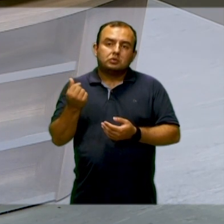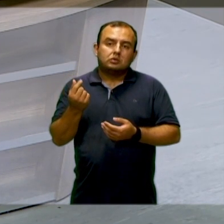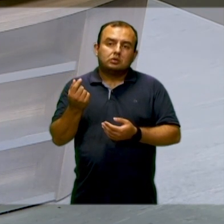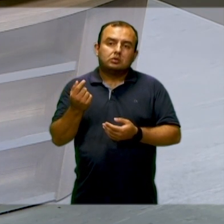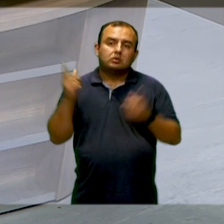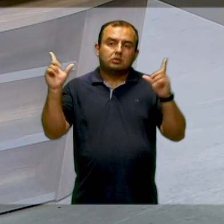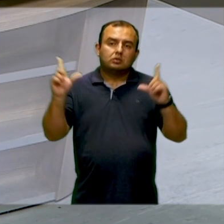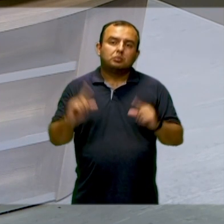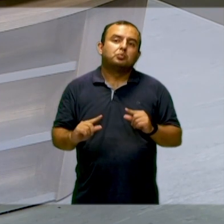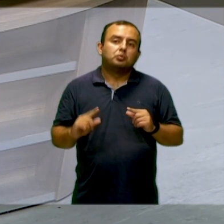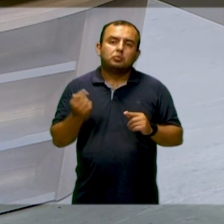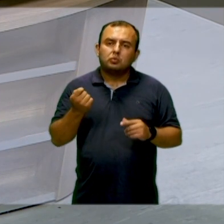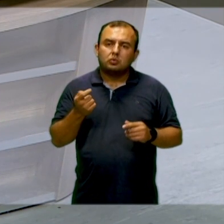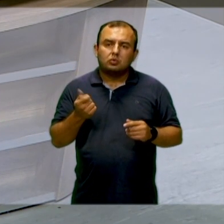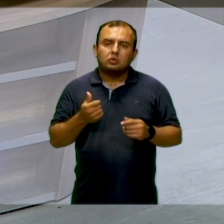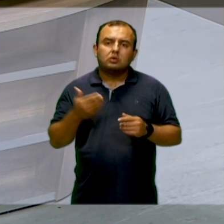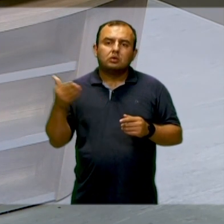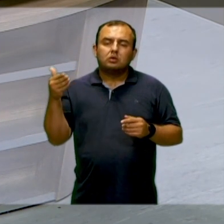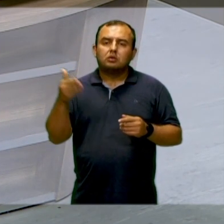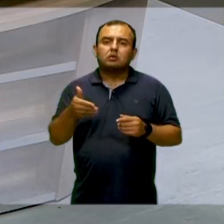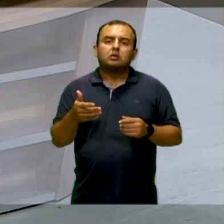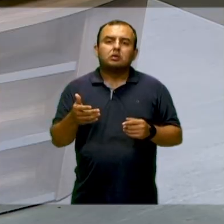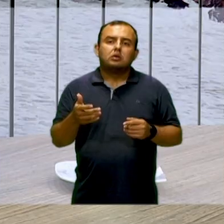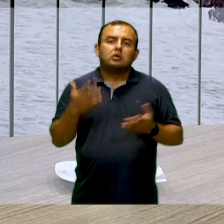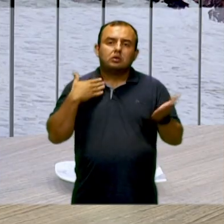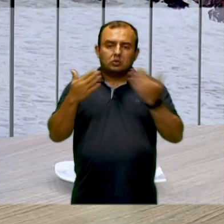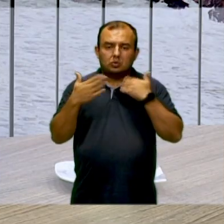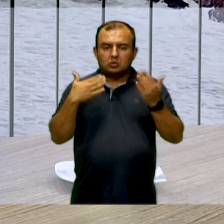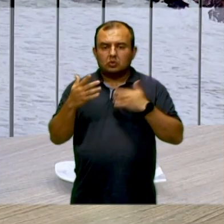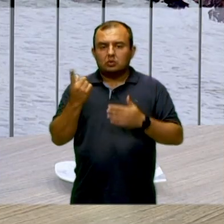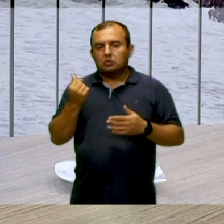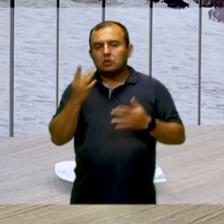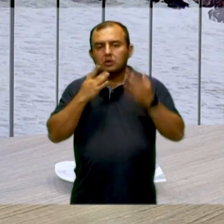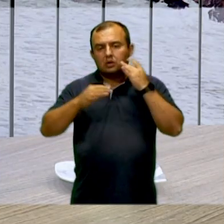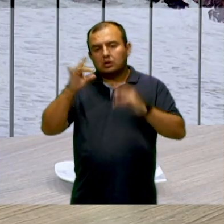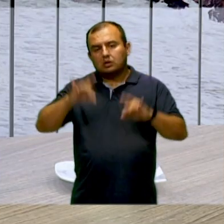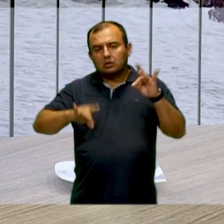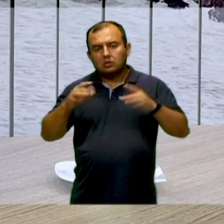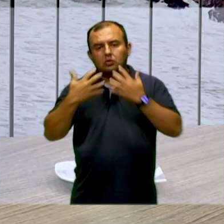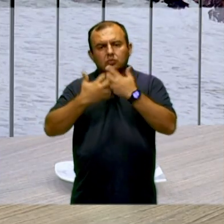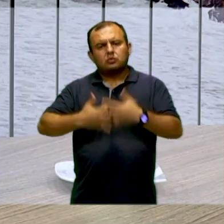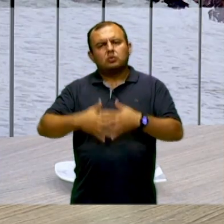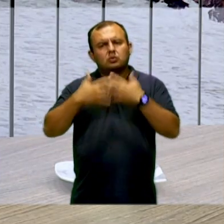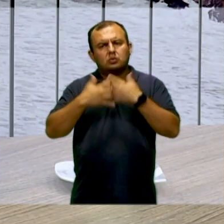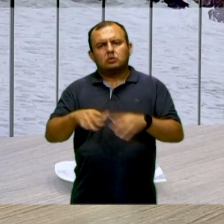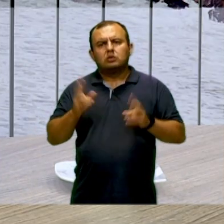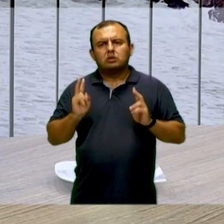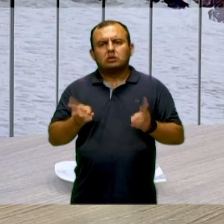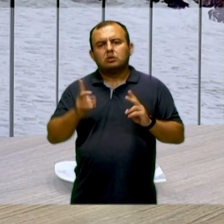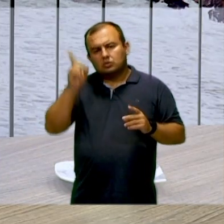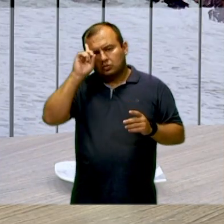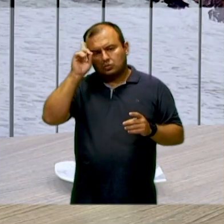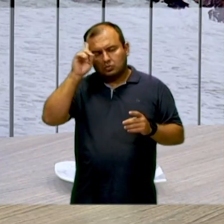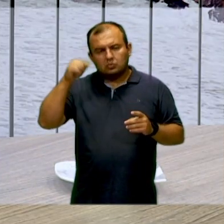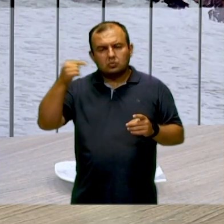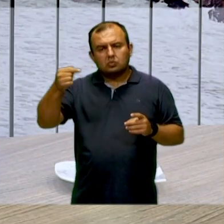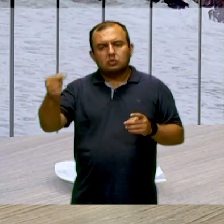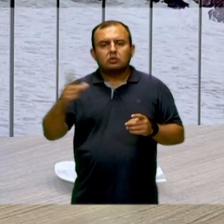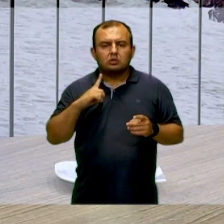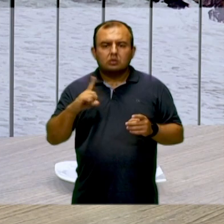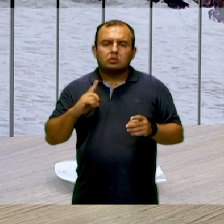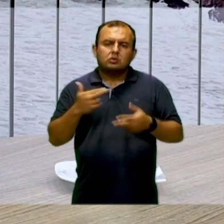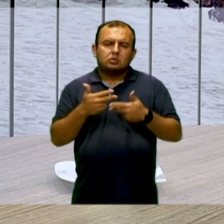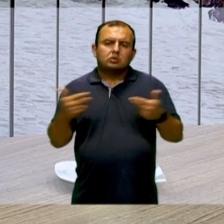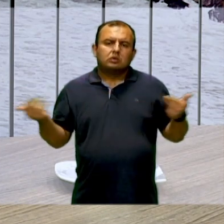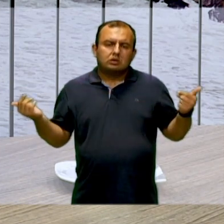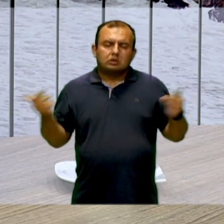muito baixo o valor. As pessoas vêm aqui, a gente vai conversar, o teatro está sempre funcionando. Era todos os dias ali, tinha alguma coisa,